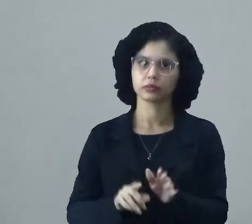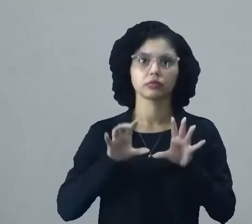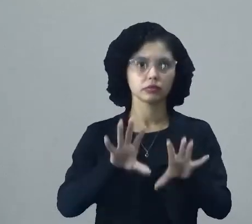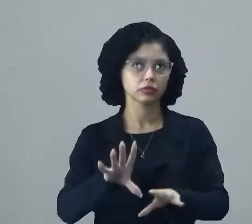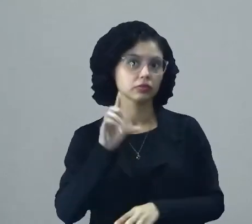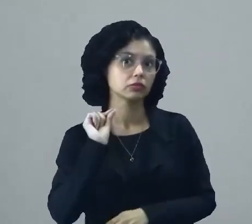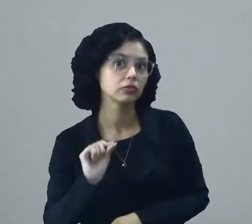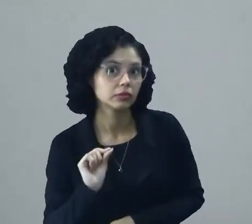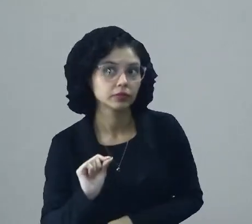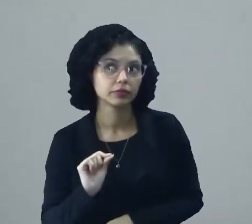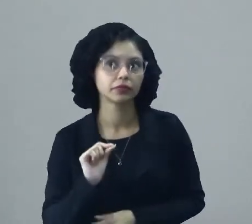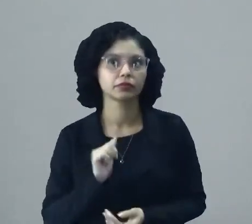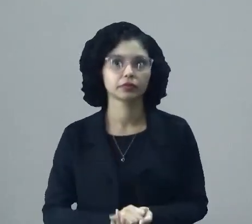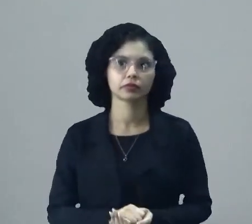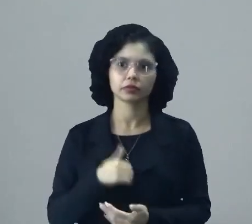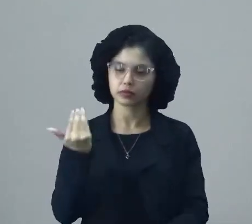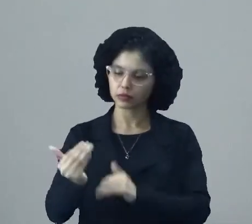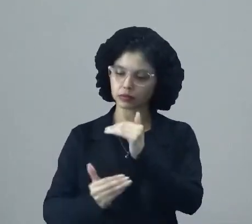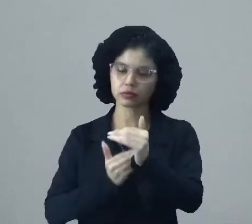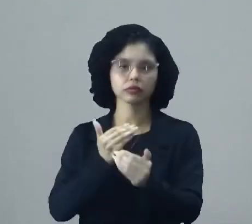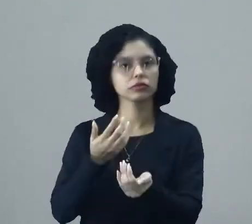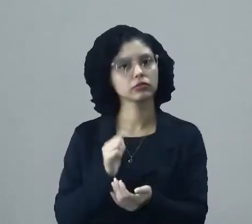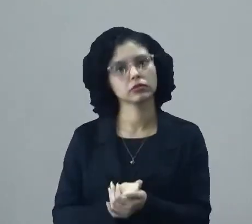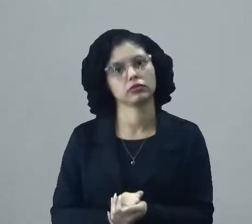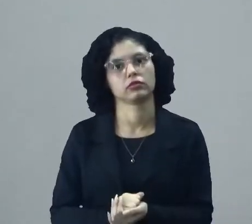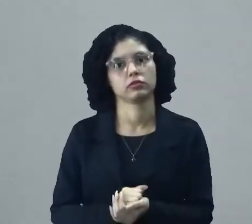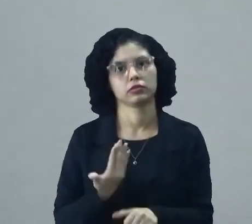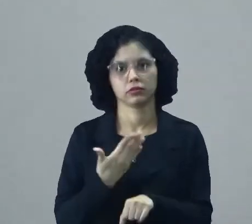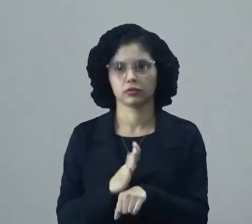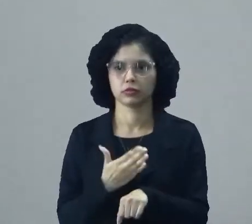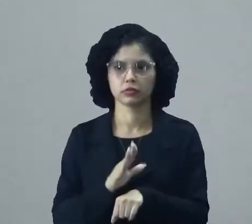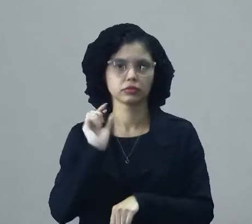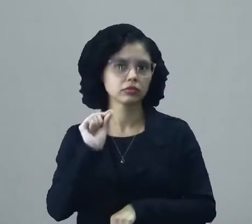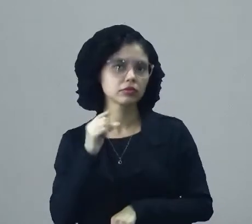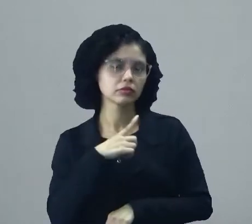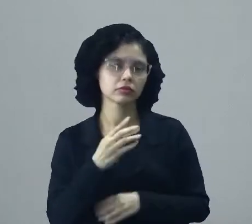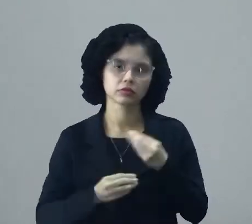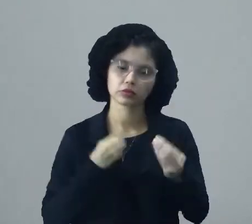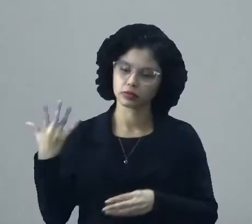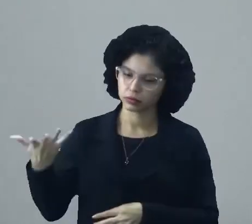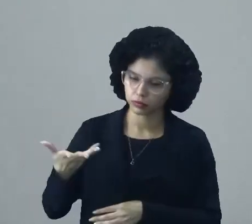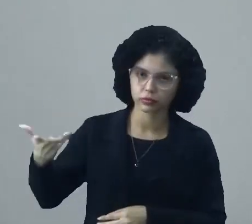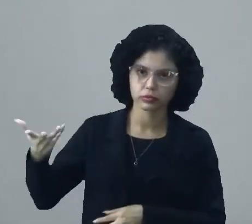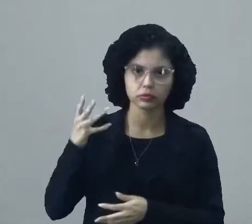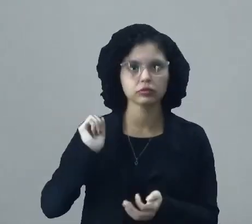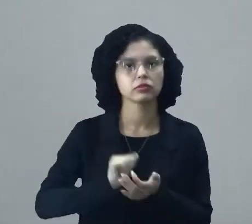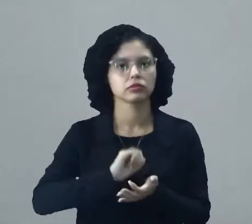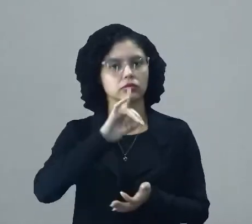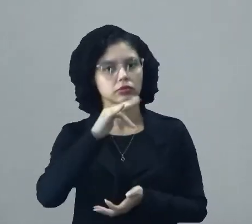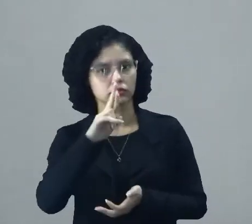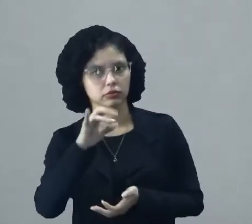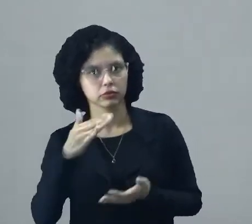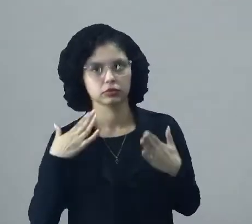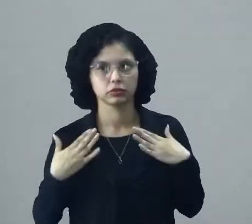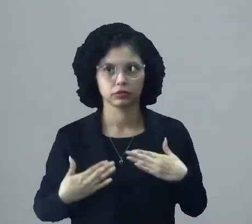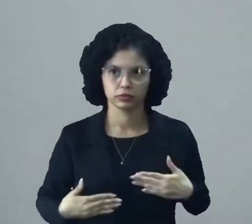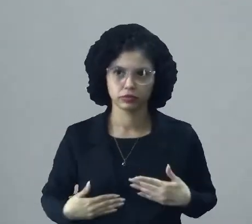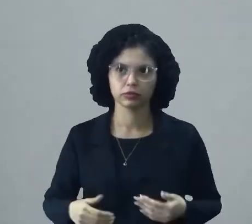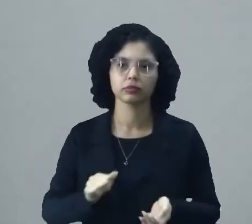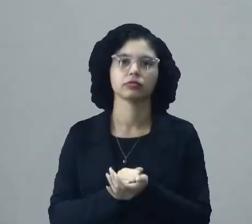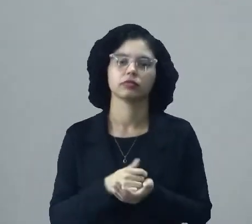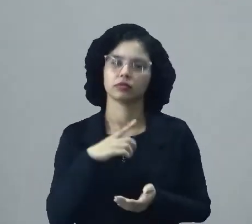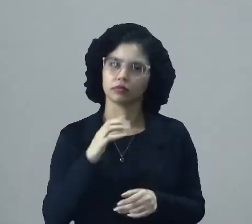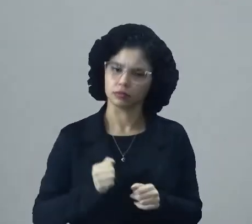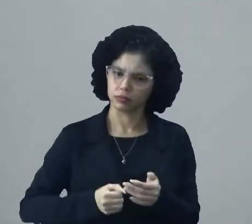ação, ela se desenvolve por meio de treinamento, que a gente tem como base as capacidades físicas. Elas